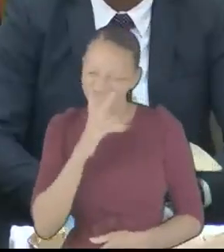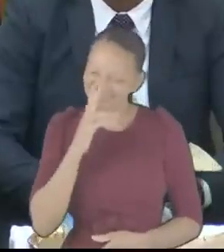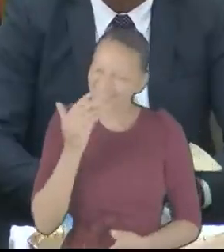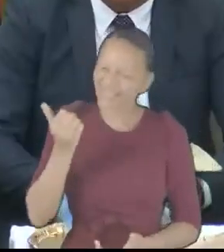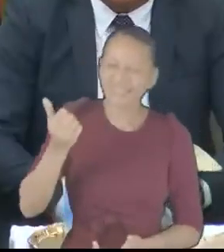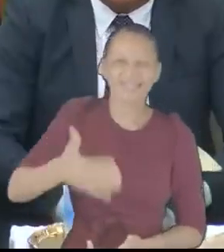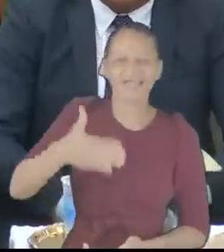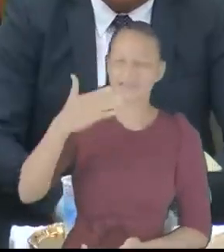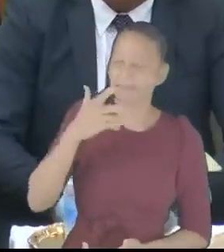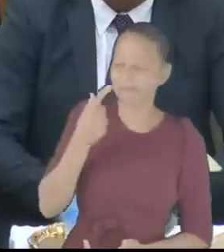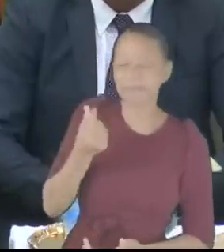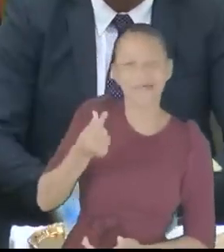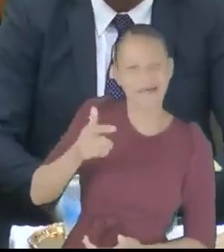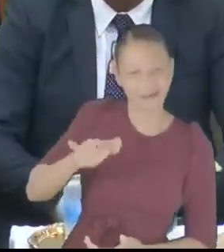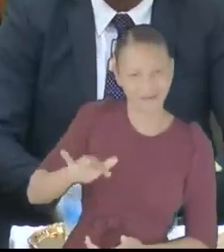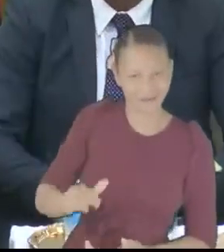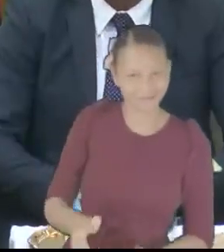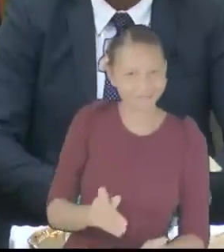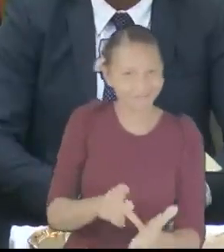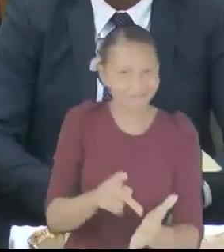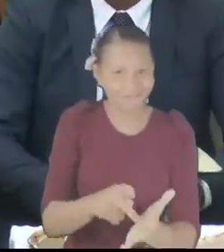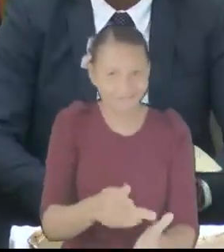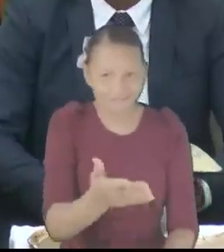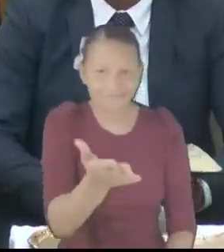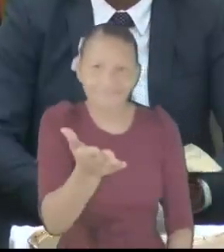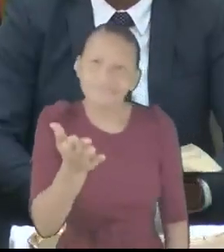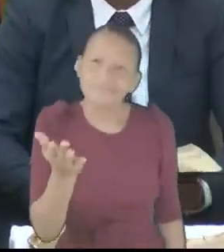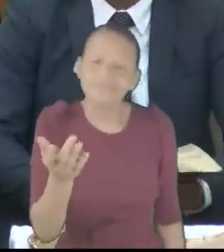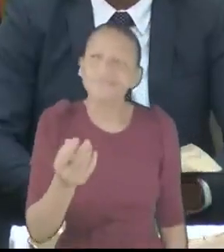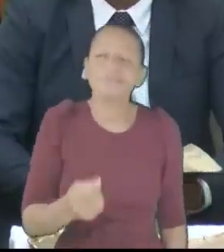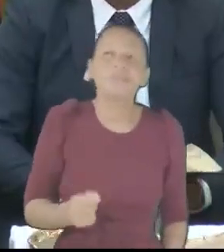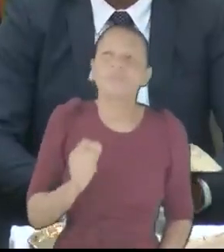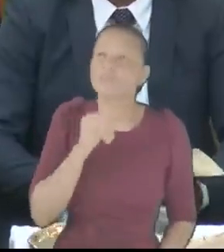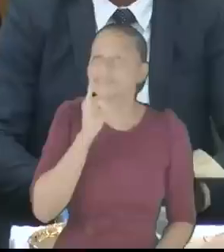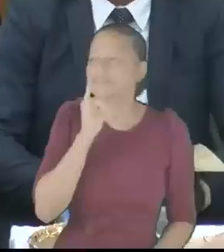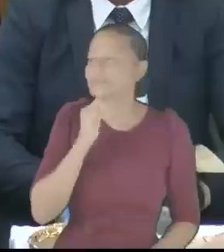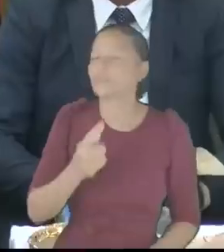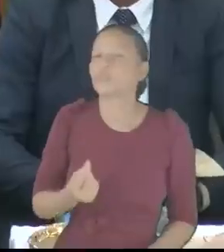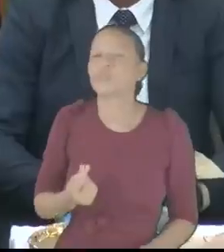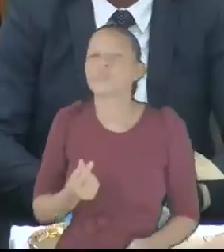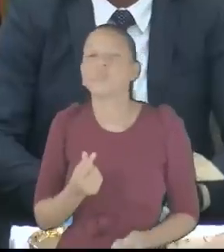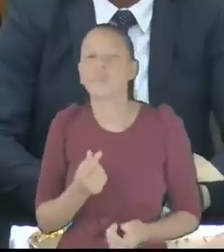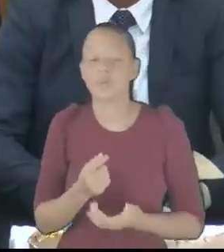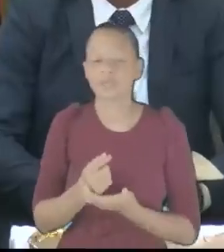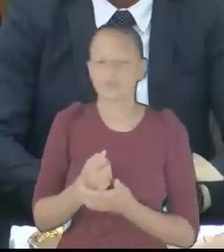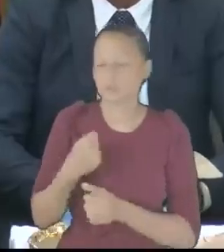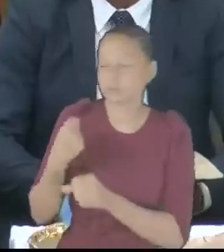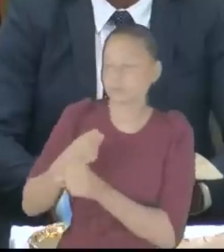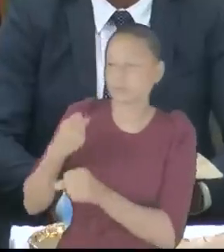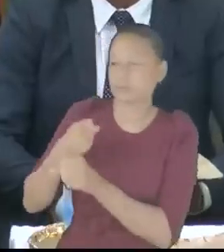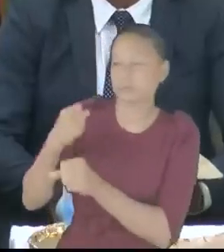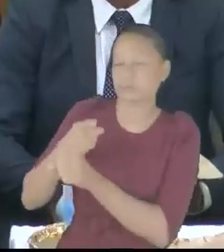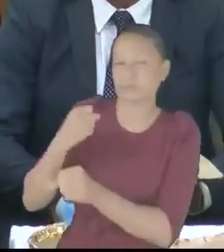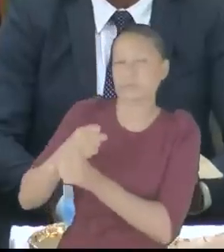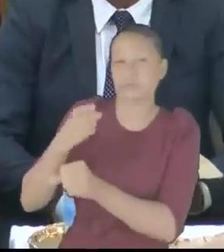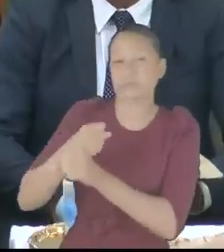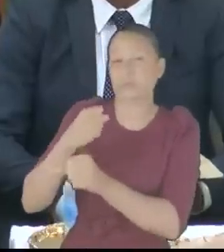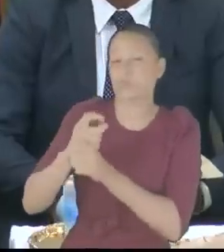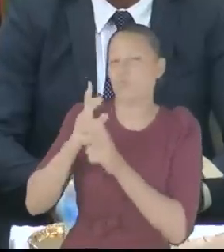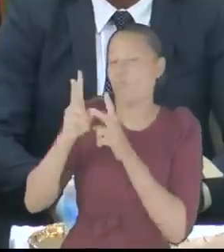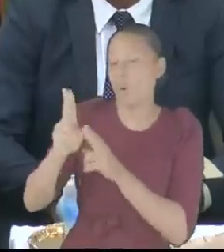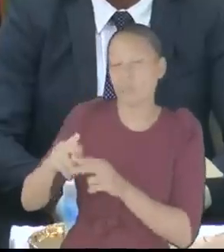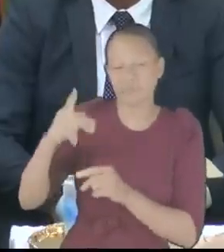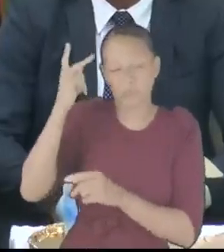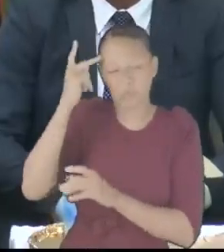insignificante, barato, não é verdade, irmãos? Quanto é para fazer um monumento daquele do Ipiranga lá em São